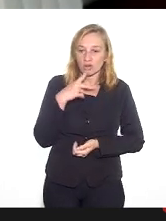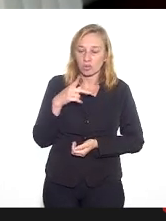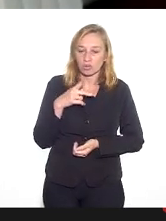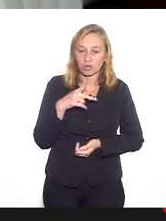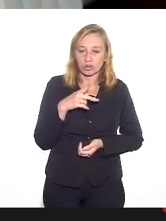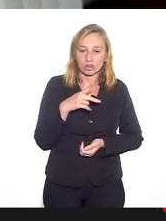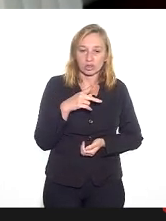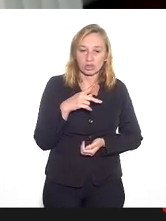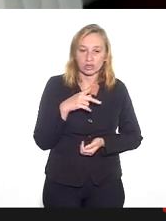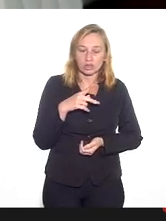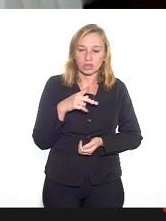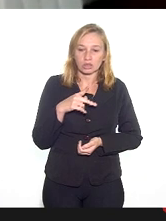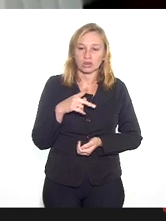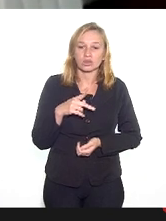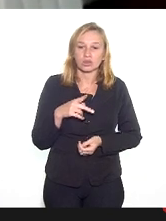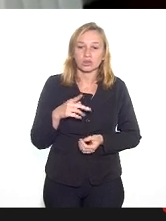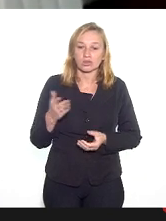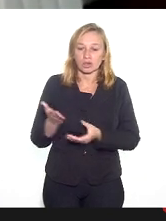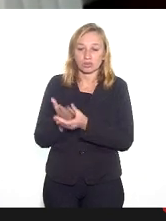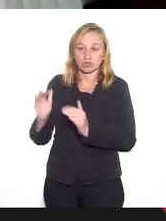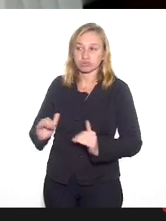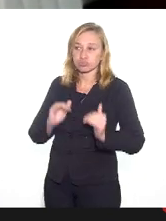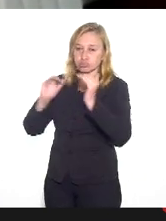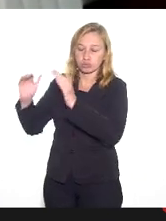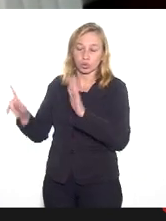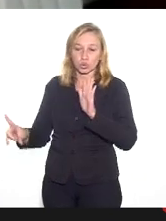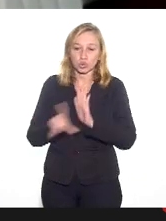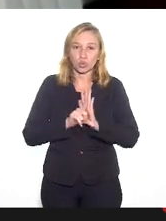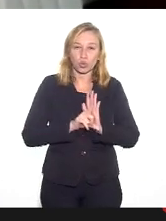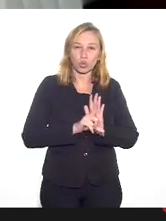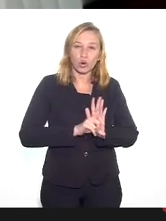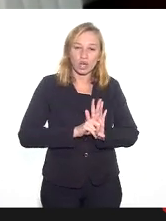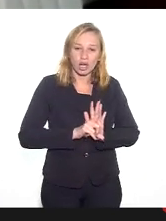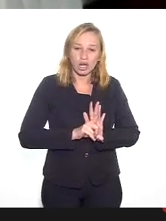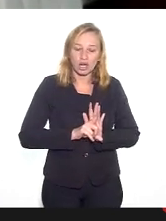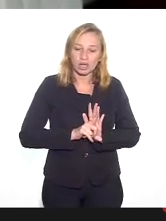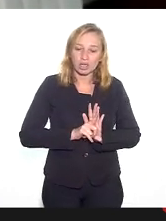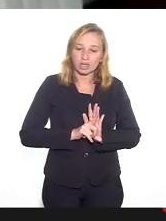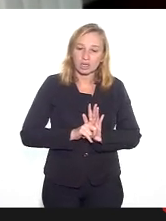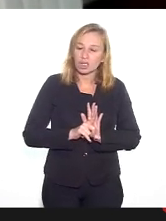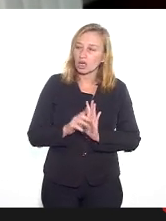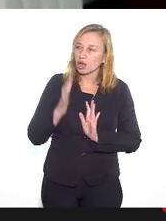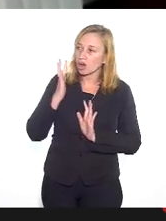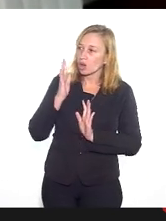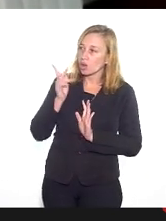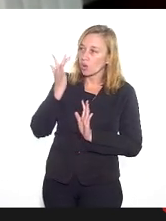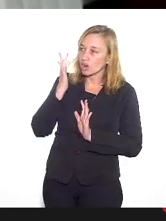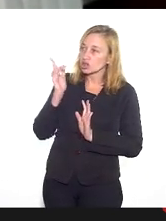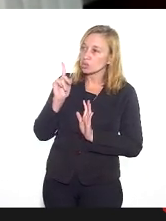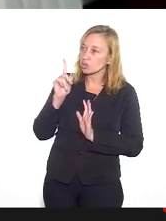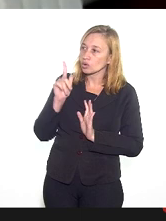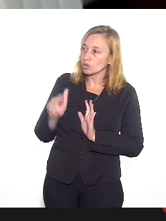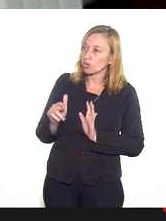declaração de inconstitucionalidade do Supremo, é de uma lei, se estamos falando da mesma questão,